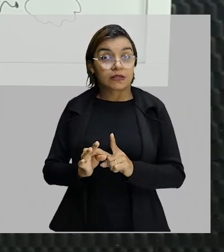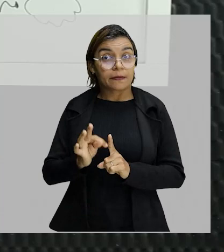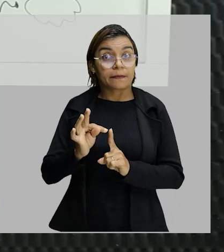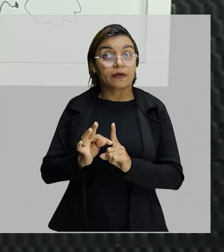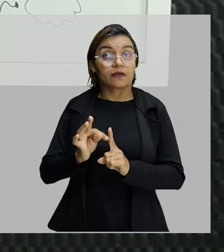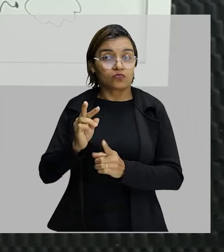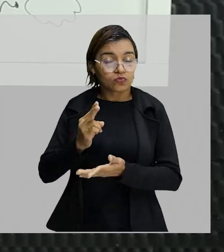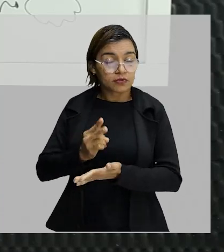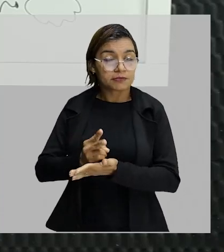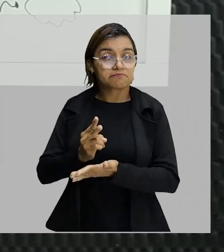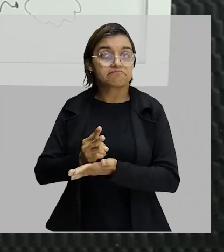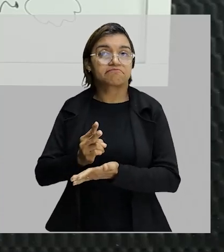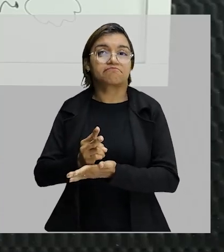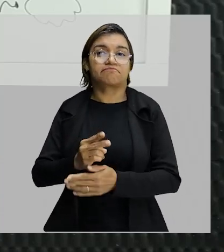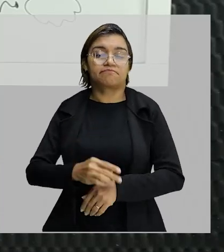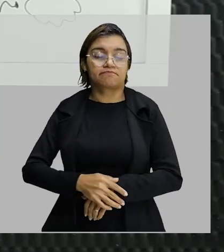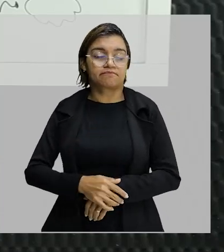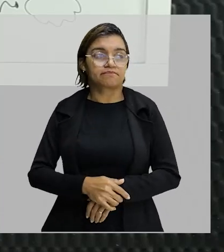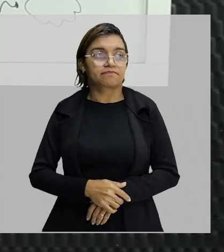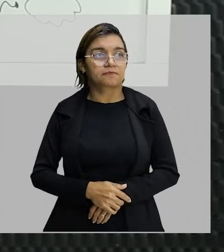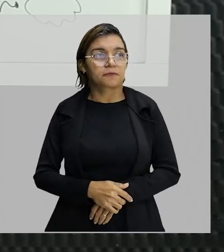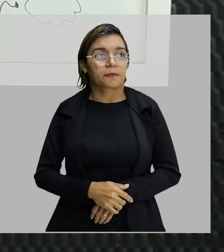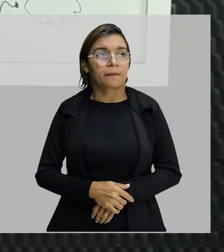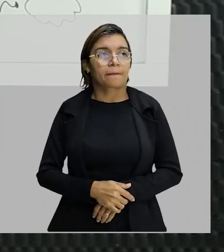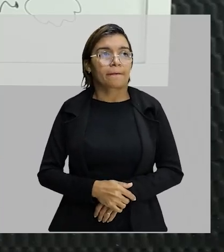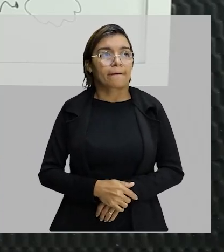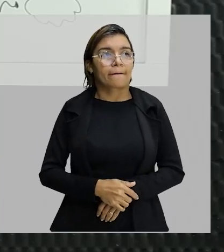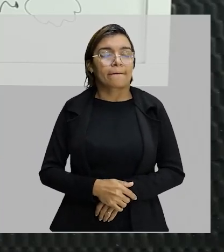se mantém constante.